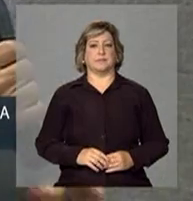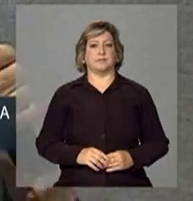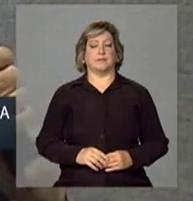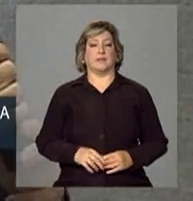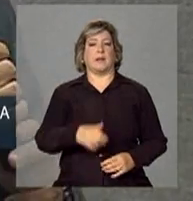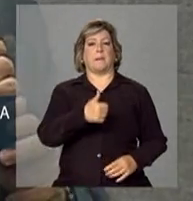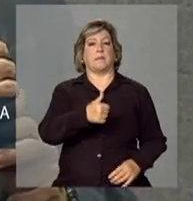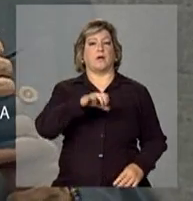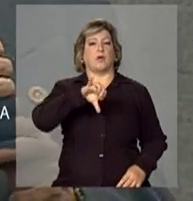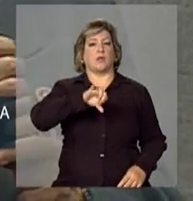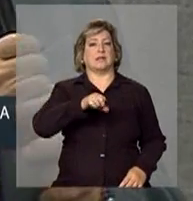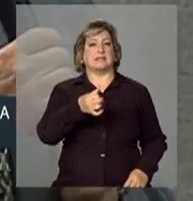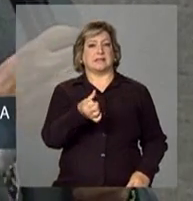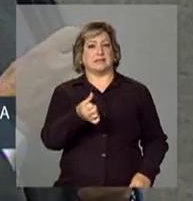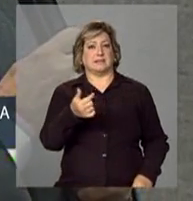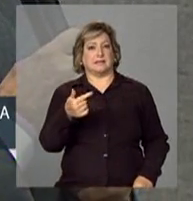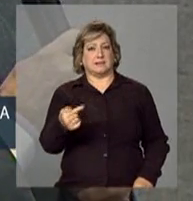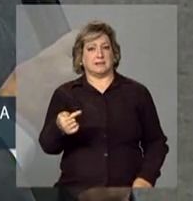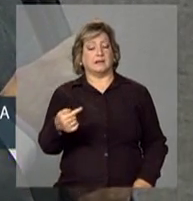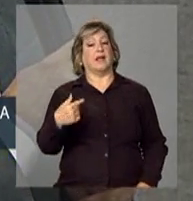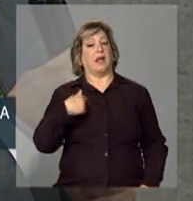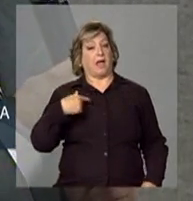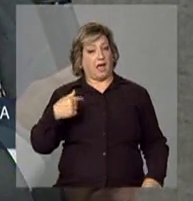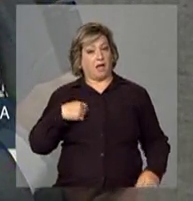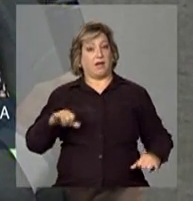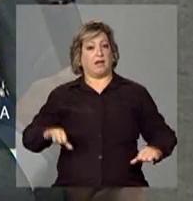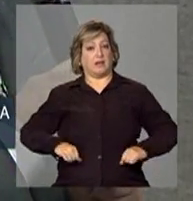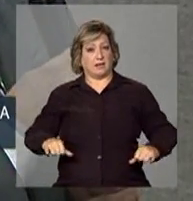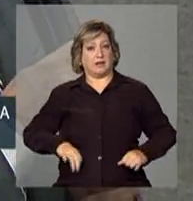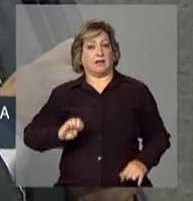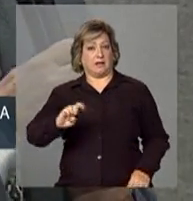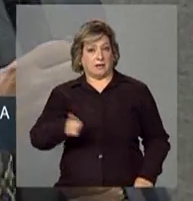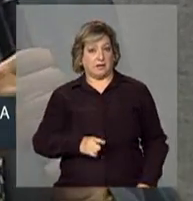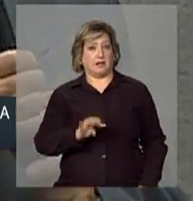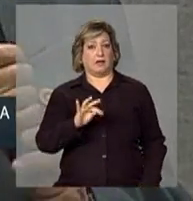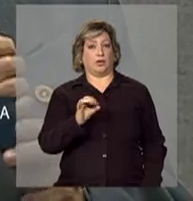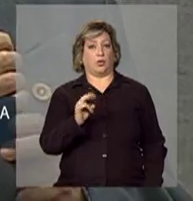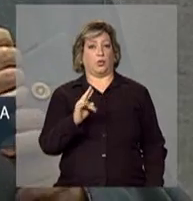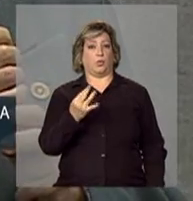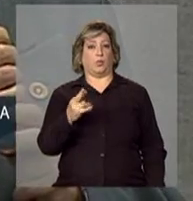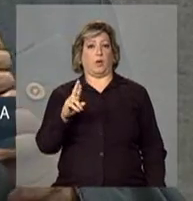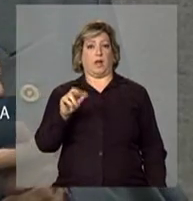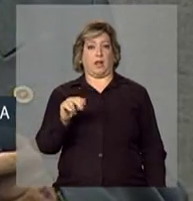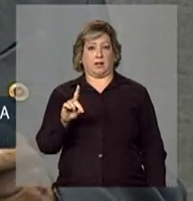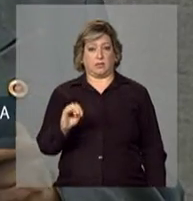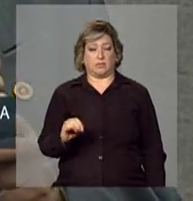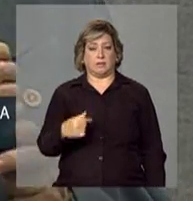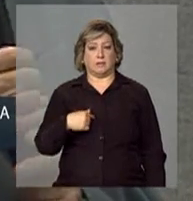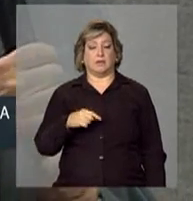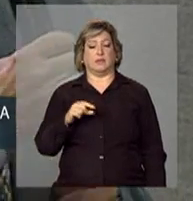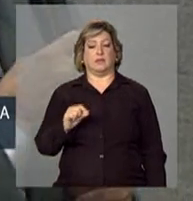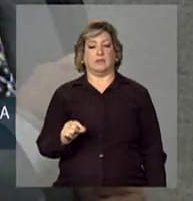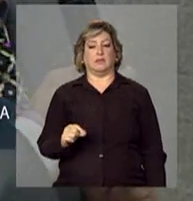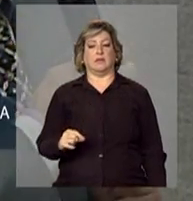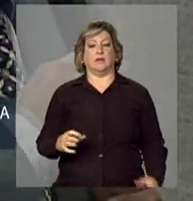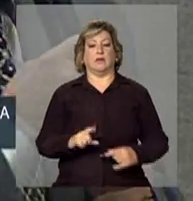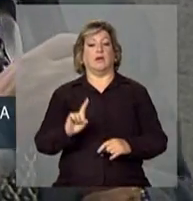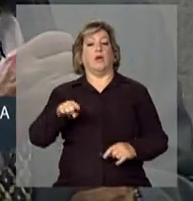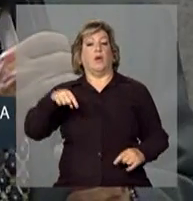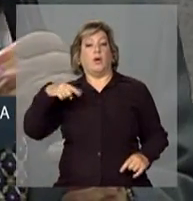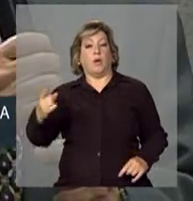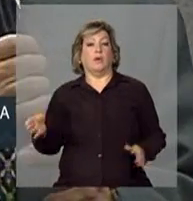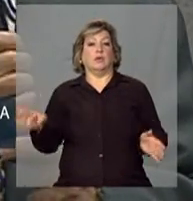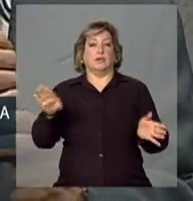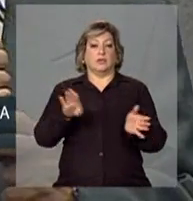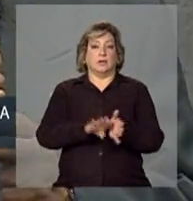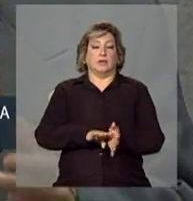em 1967, eu fui torturado pela equipe do Meira Matos, que tinha chegado de São Domingos cumprindo a tarefa do Departamento de